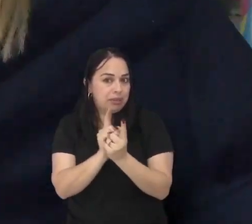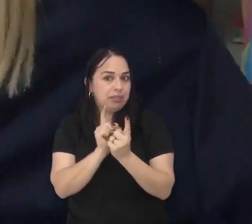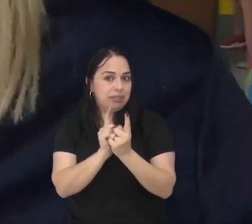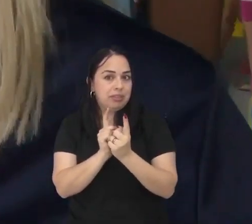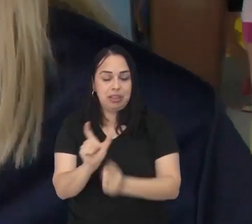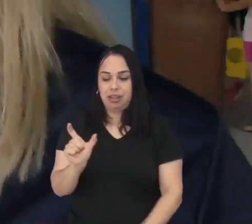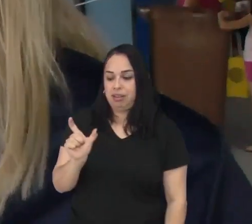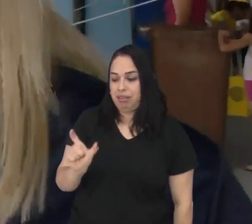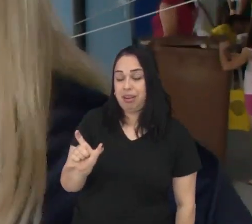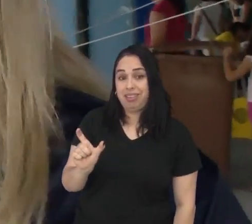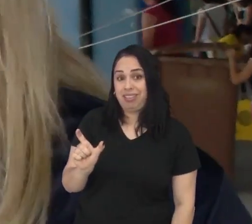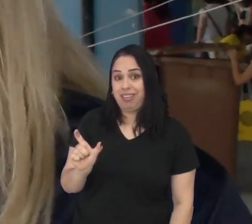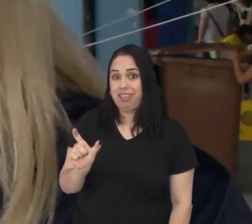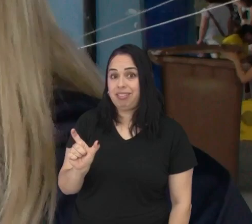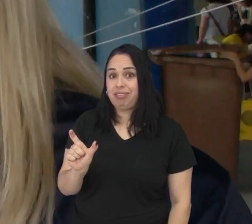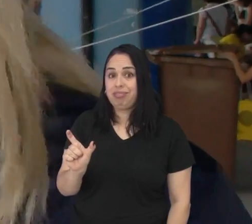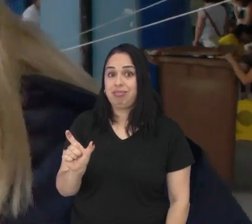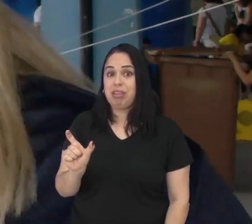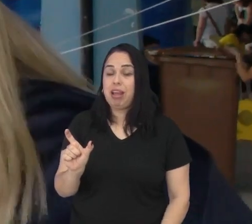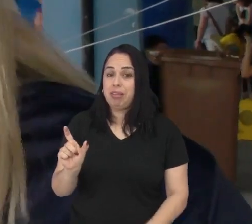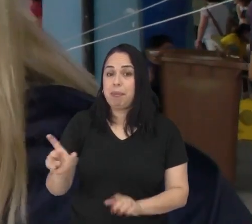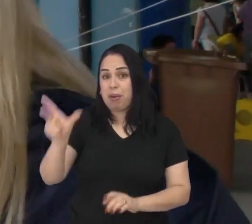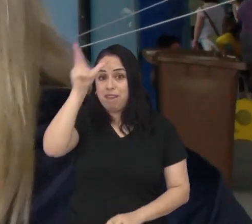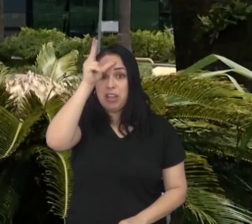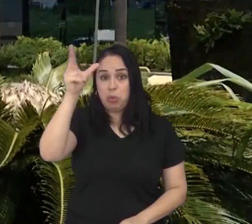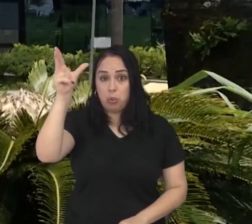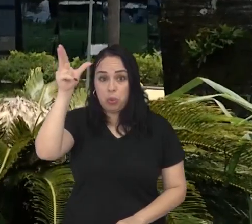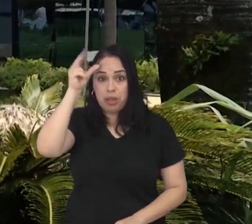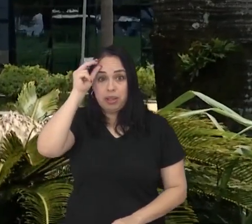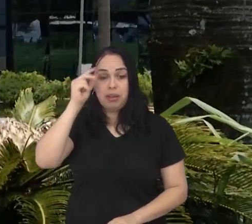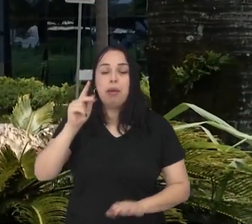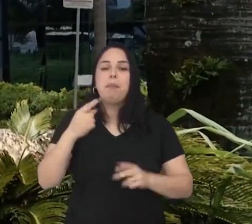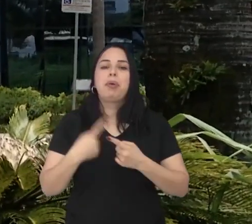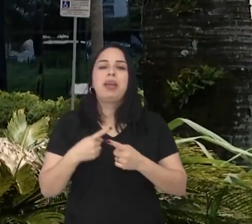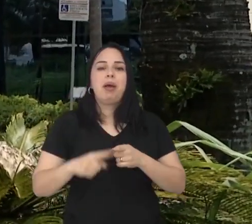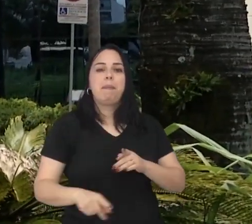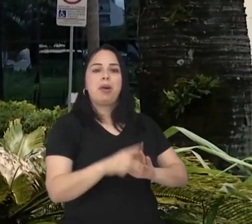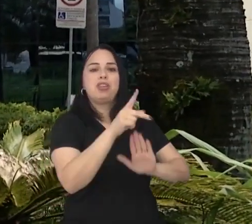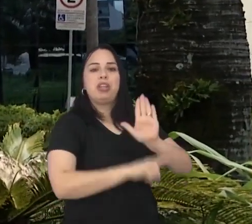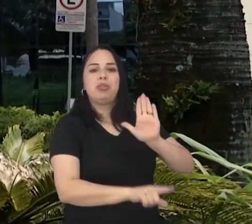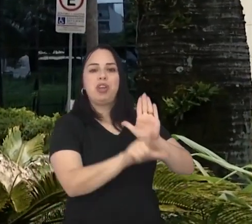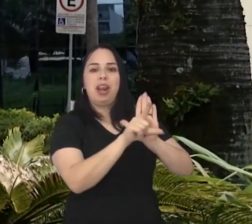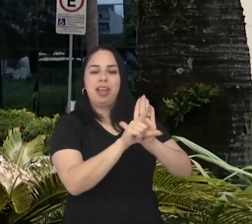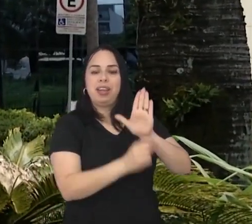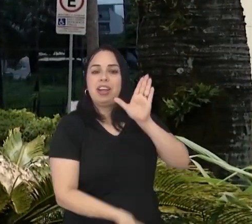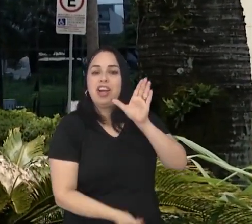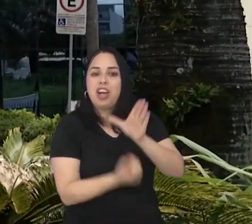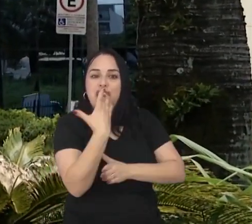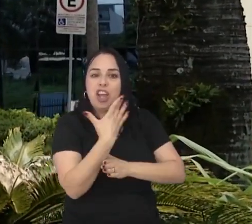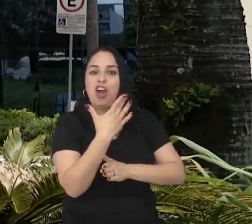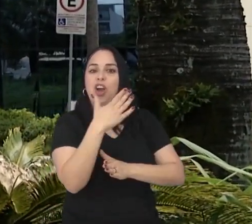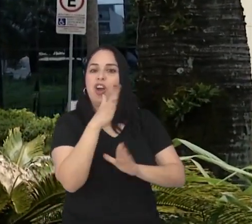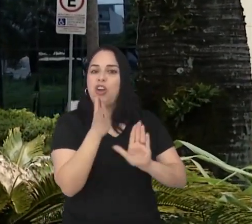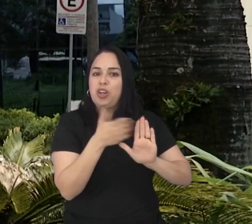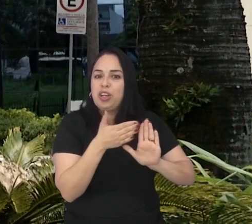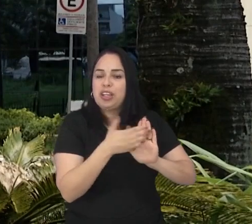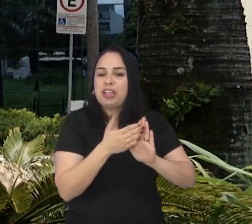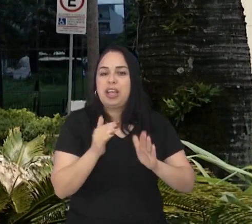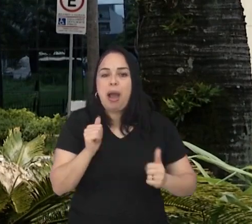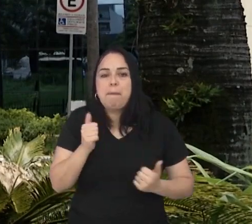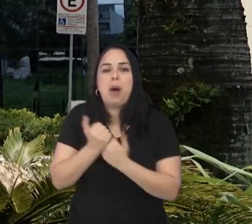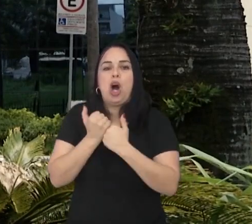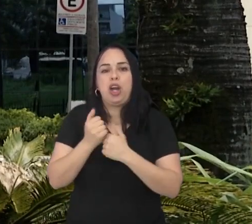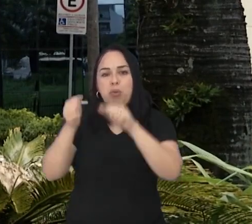no atendimento é a Carteirinha Municipal do Autista, que é fruto de um projeto de lei criado por alguns vereadores da